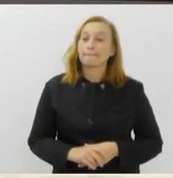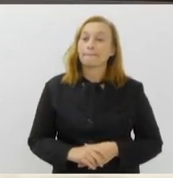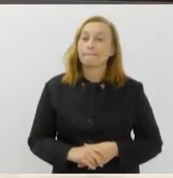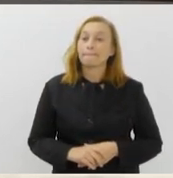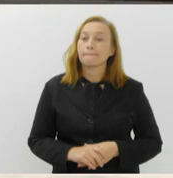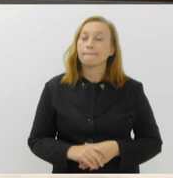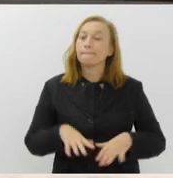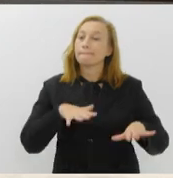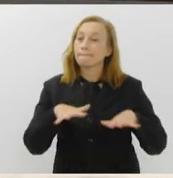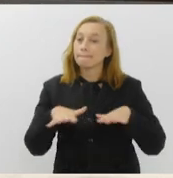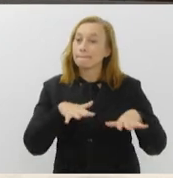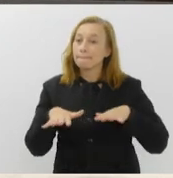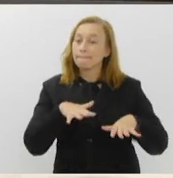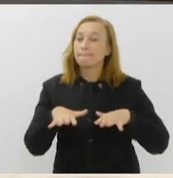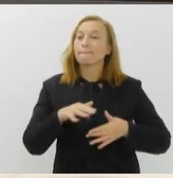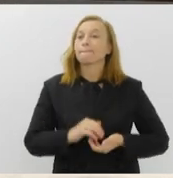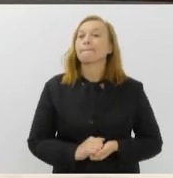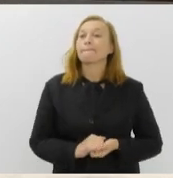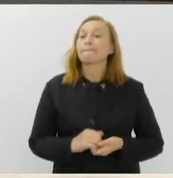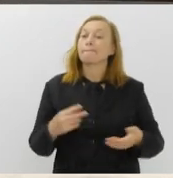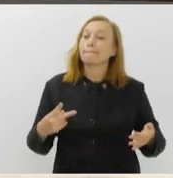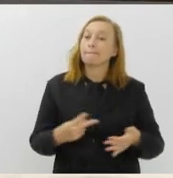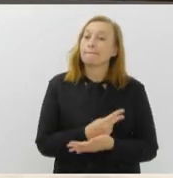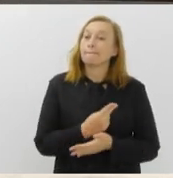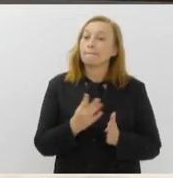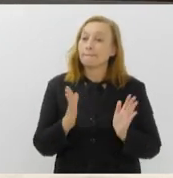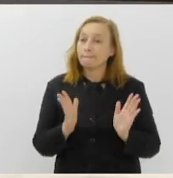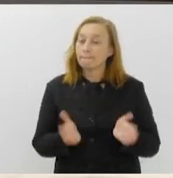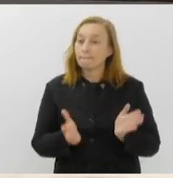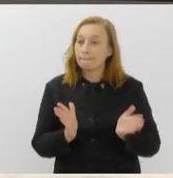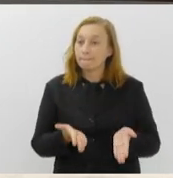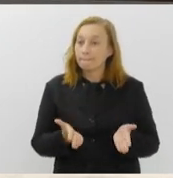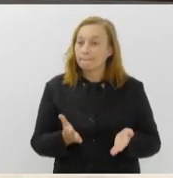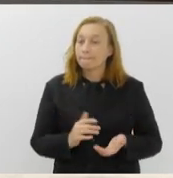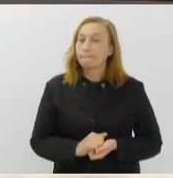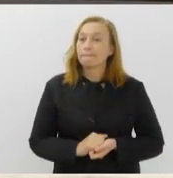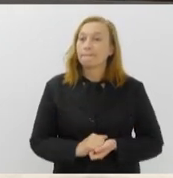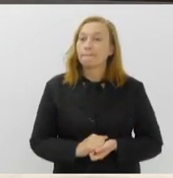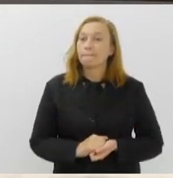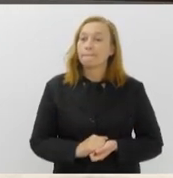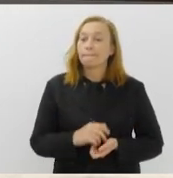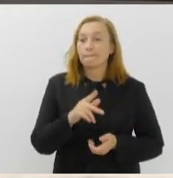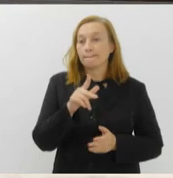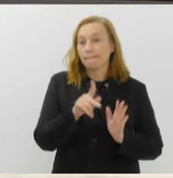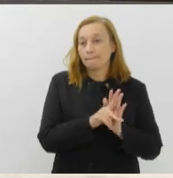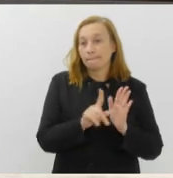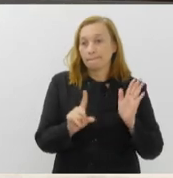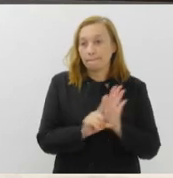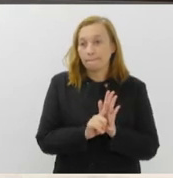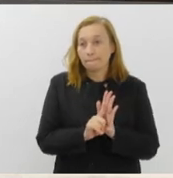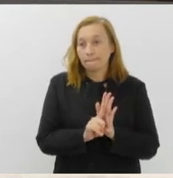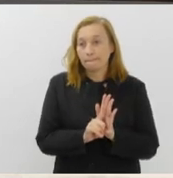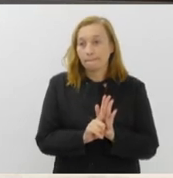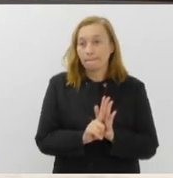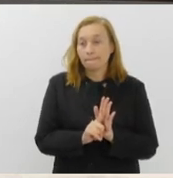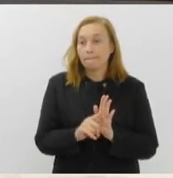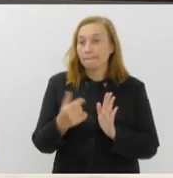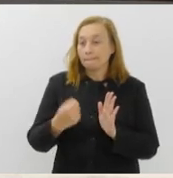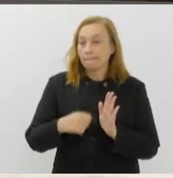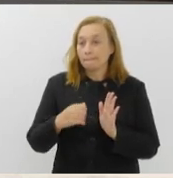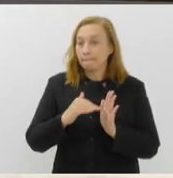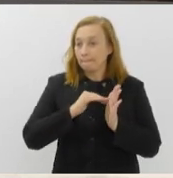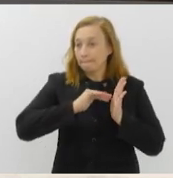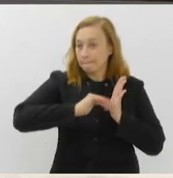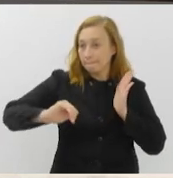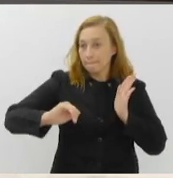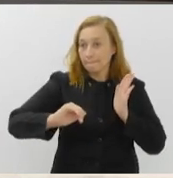dessa mobilização que está acontecendo, dizer que esse PL tem que ser cassado,